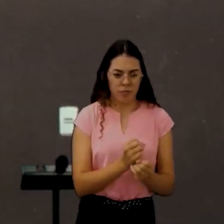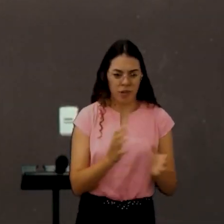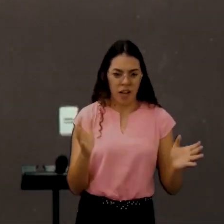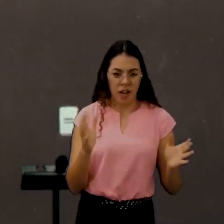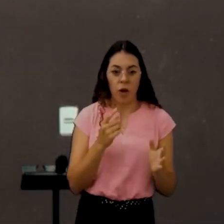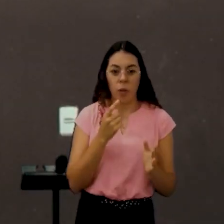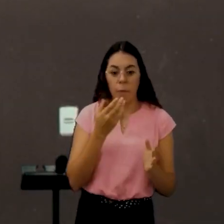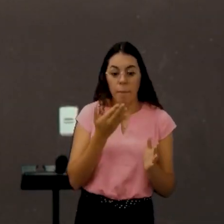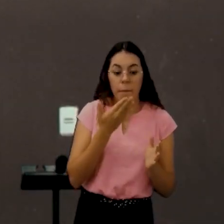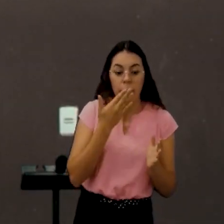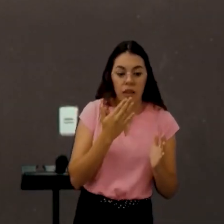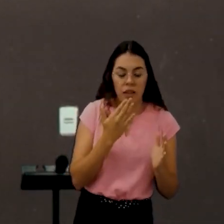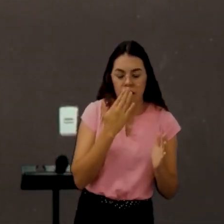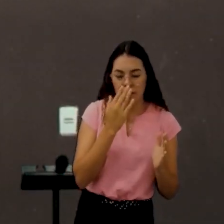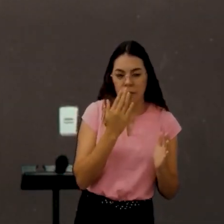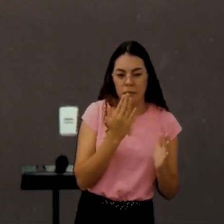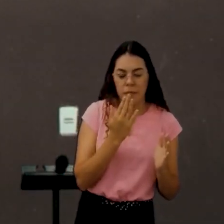porta.